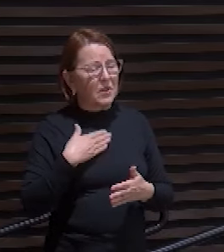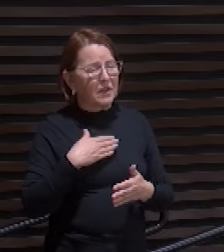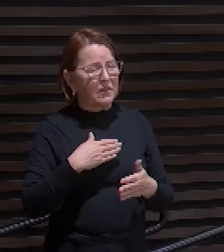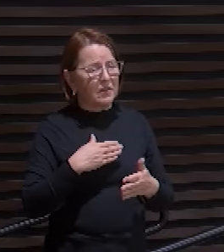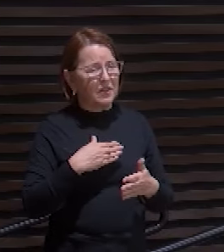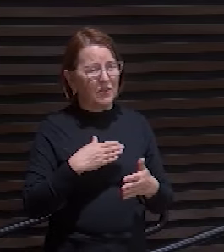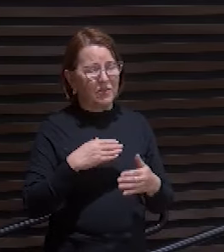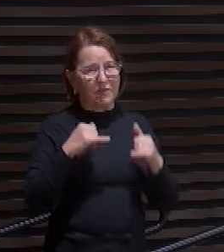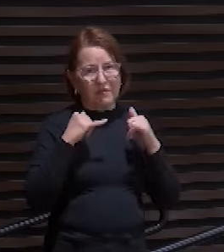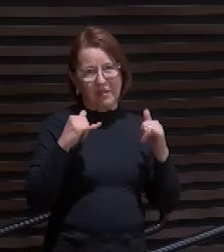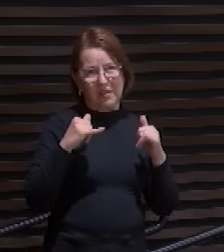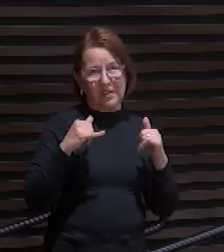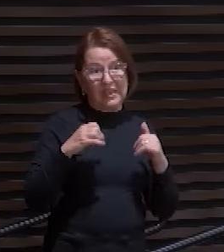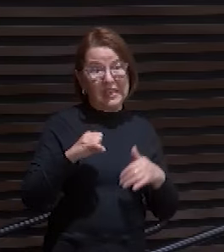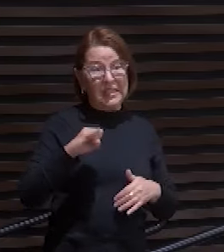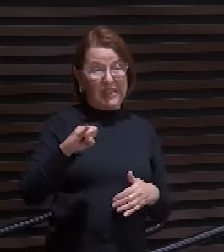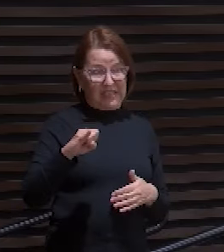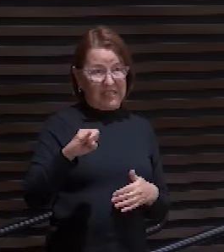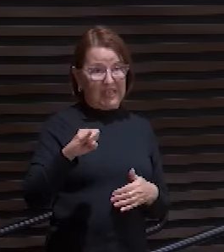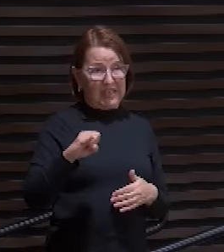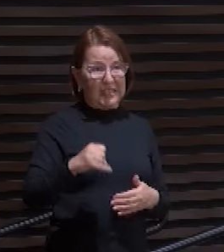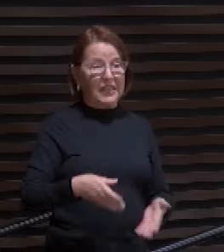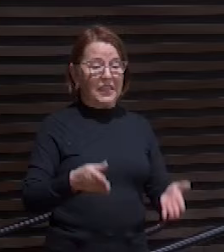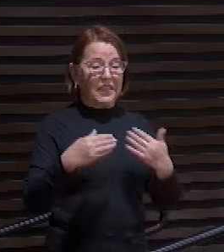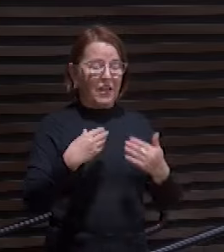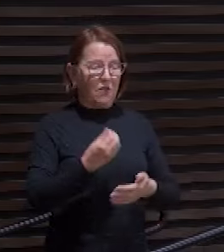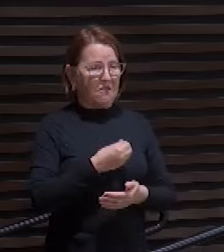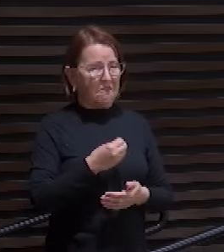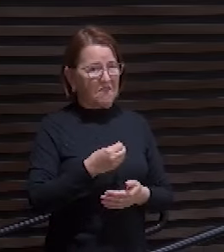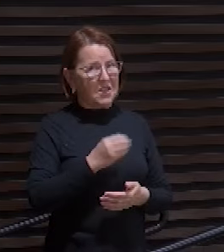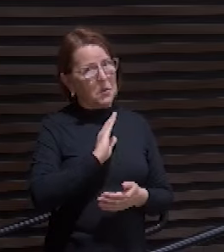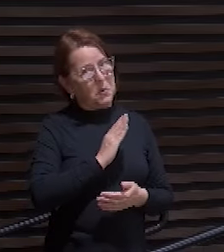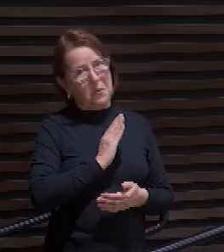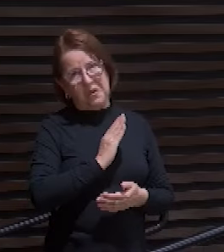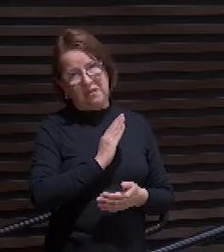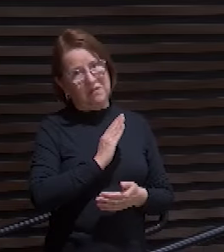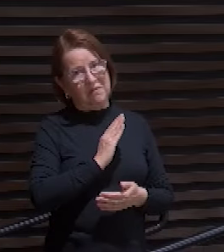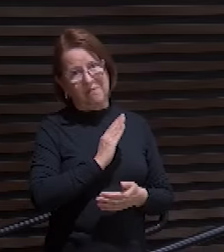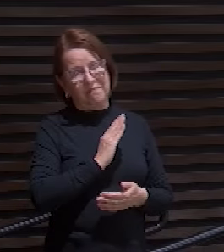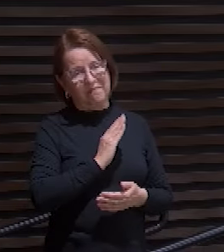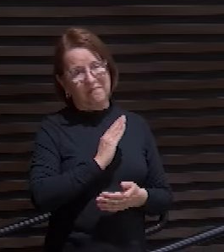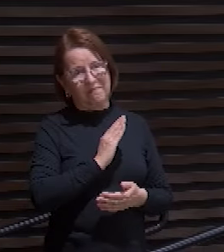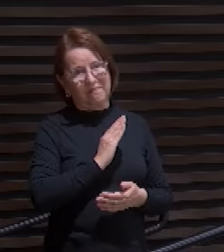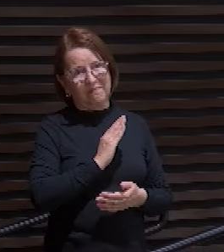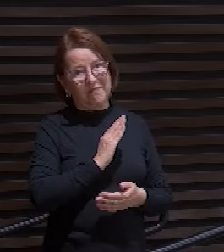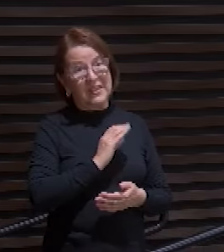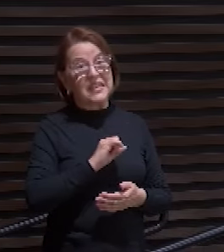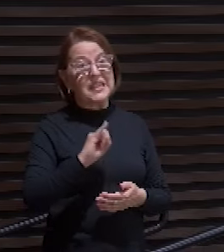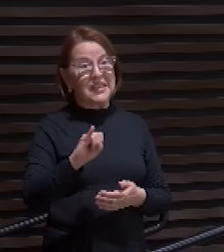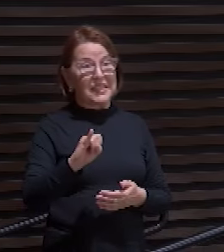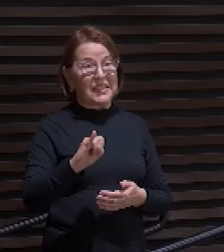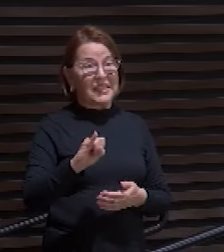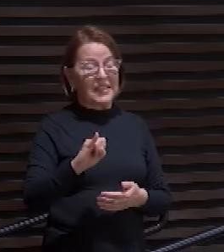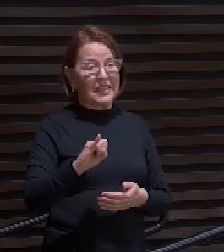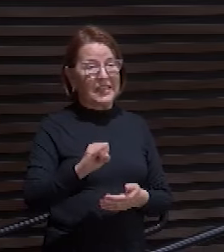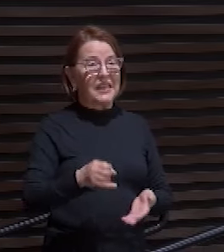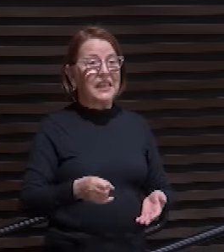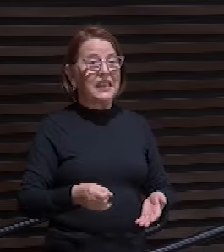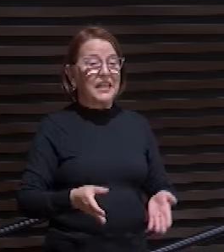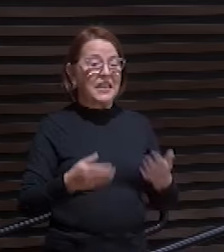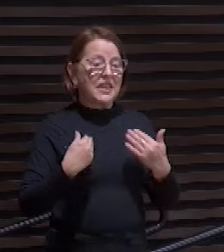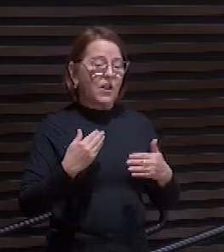geram verdadeiramente vida ao coração humano, geram verdadeiramente alegria